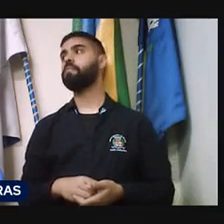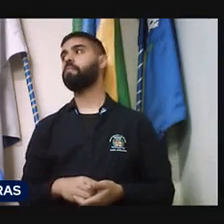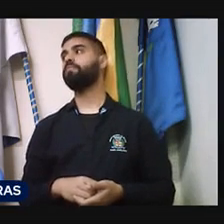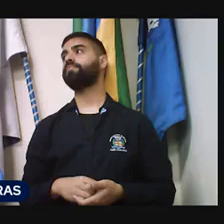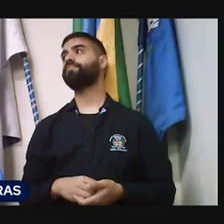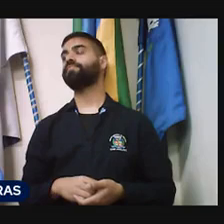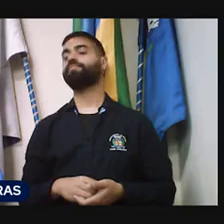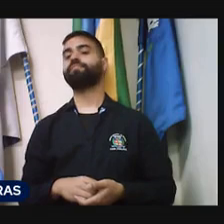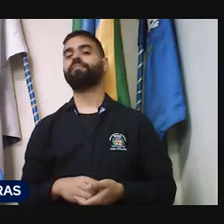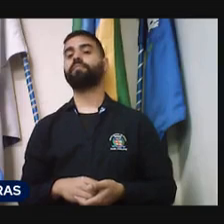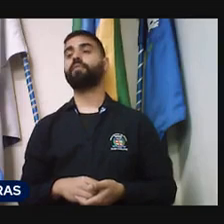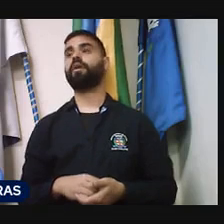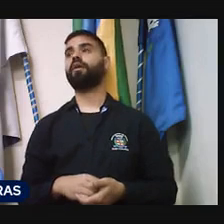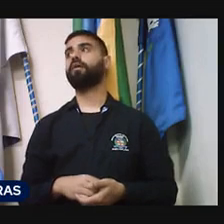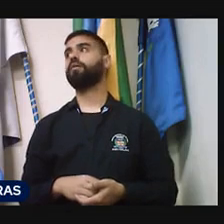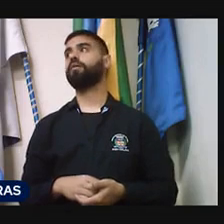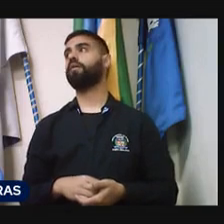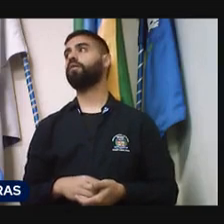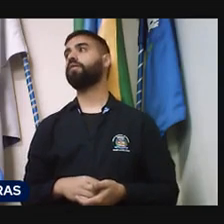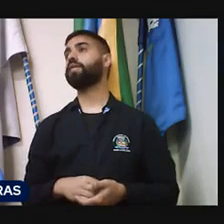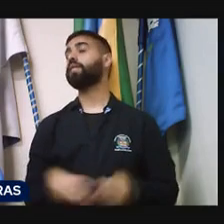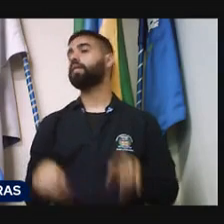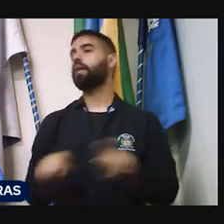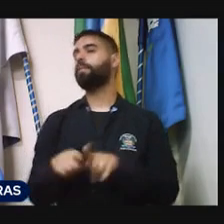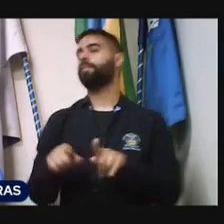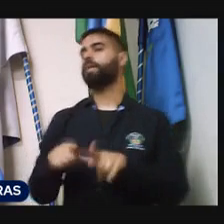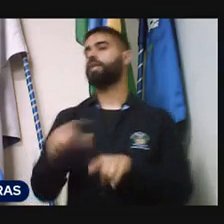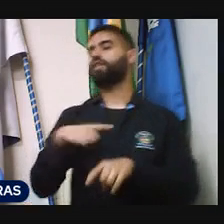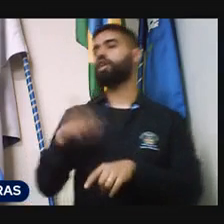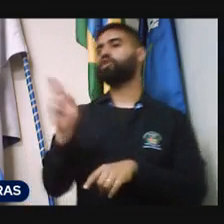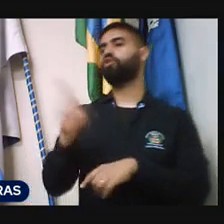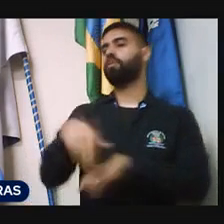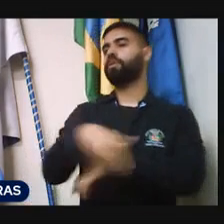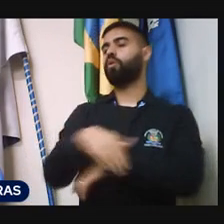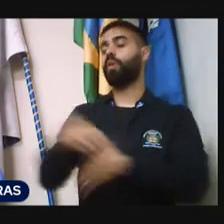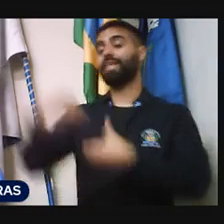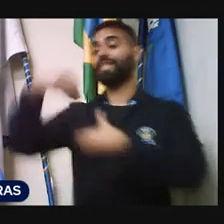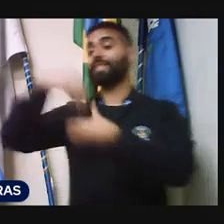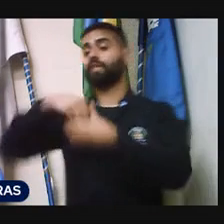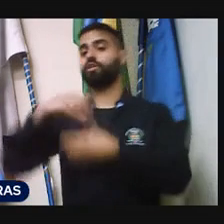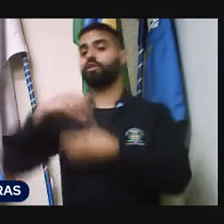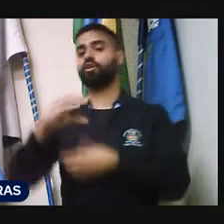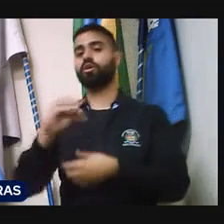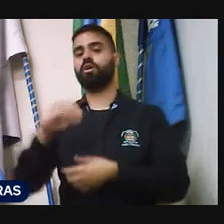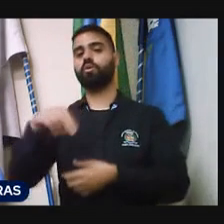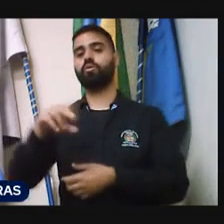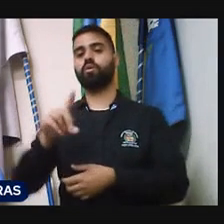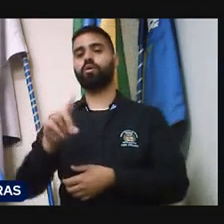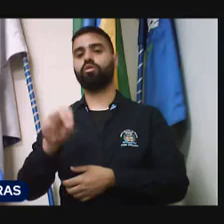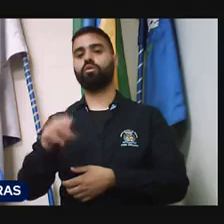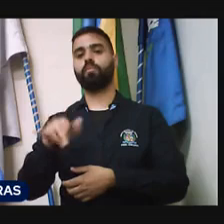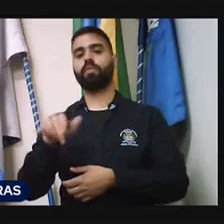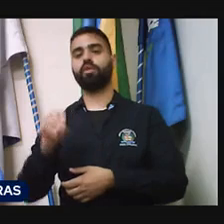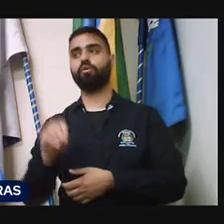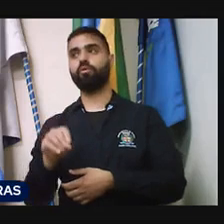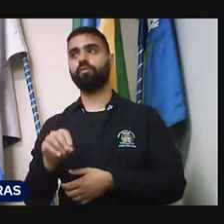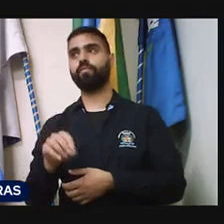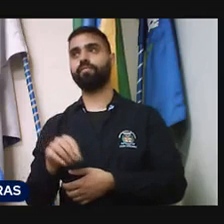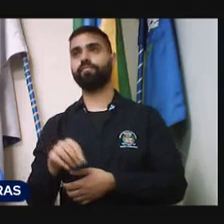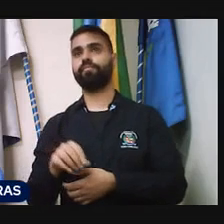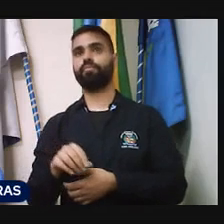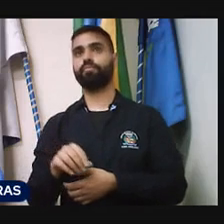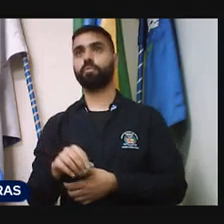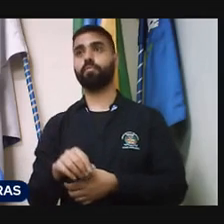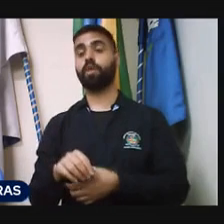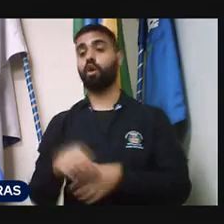nome de rua dentro de condomínio o condomínio é a rua que passa o endereço só